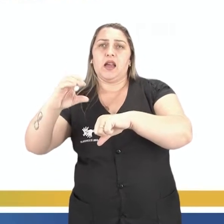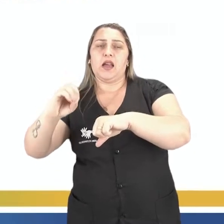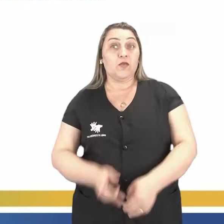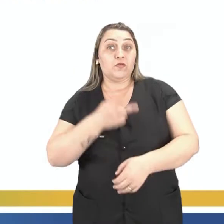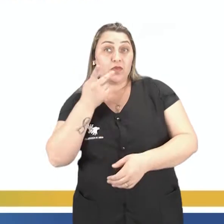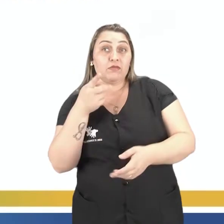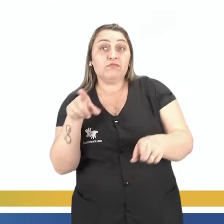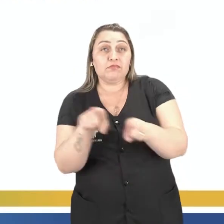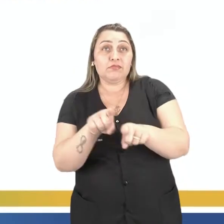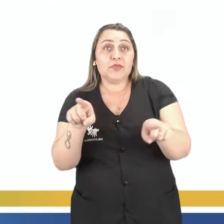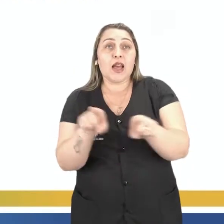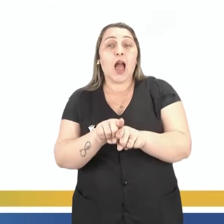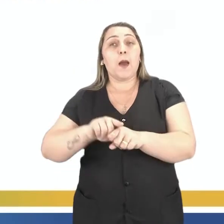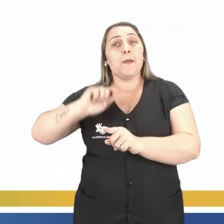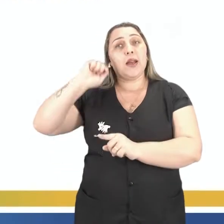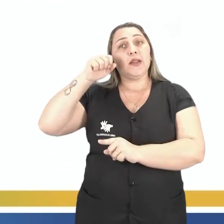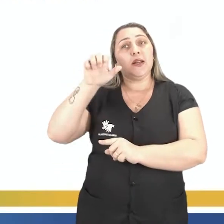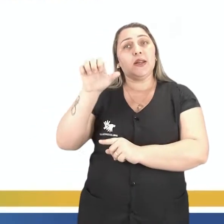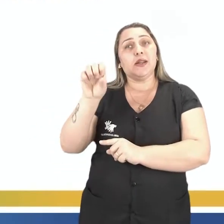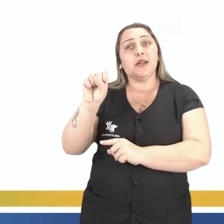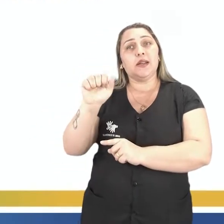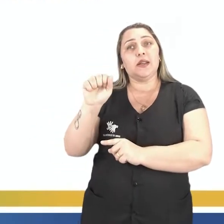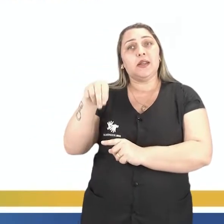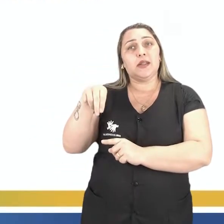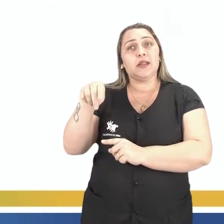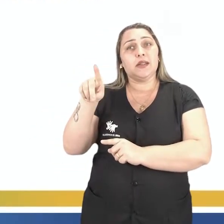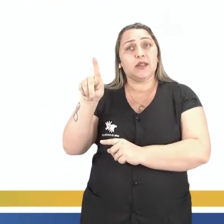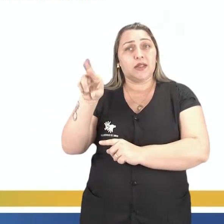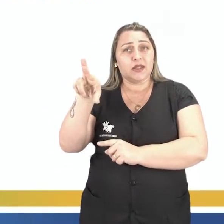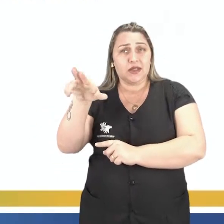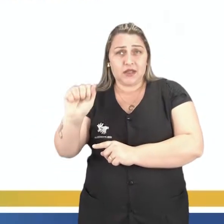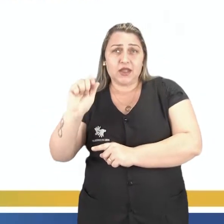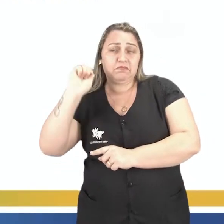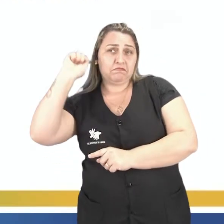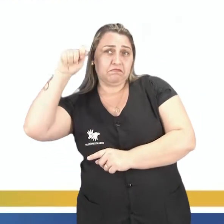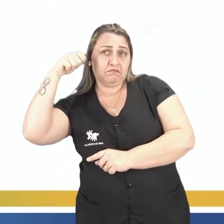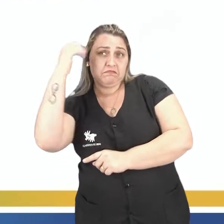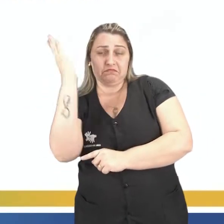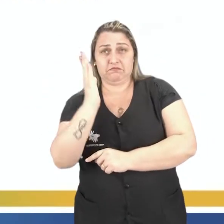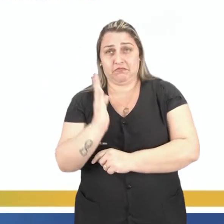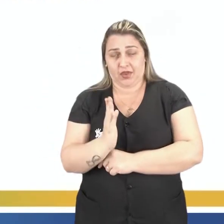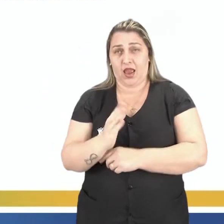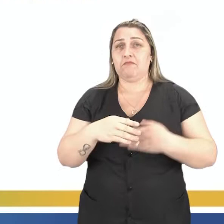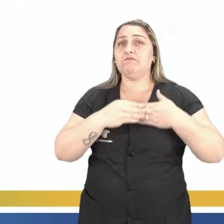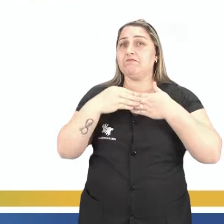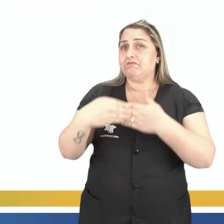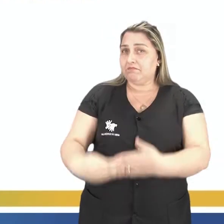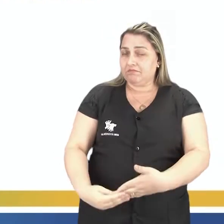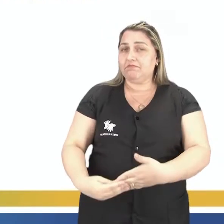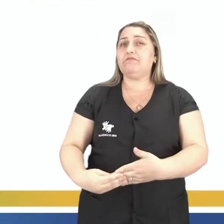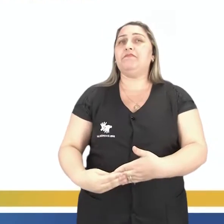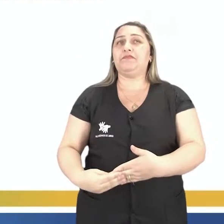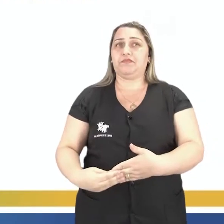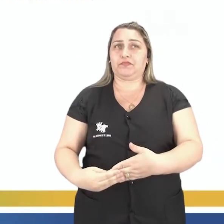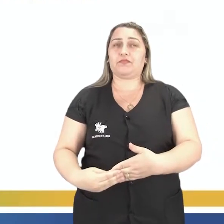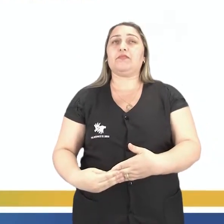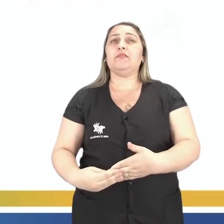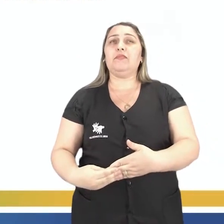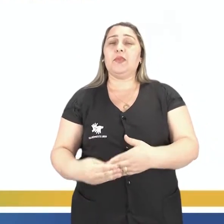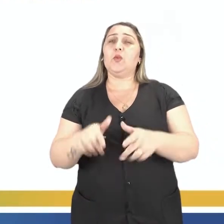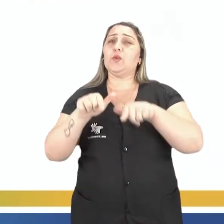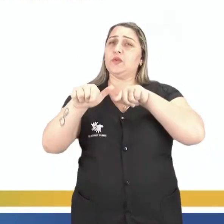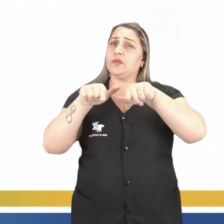vamos falar também sobre a artista Sandra Cinto, grande artista brasileira, que traz aí na essência, né, dos